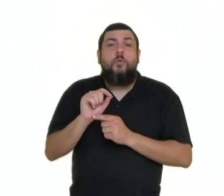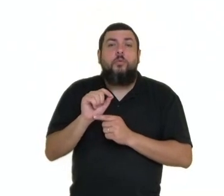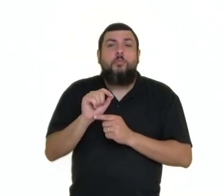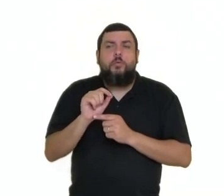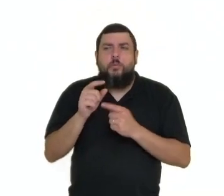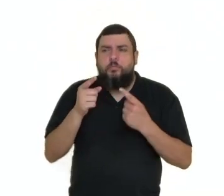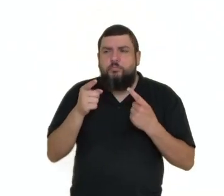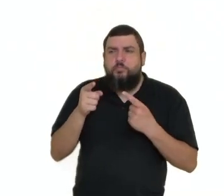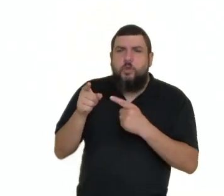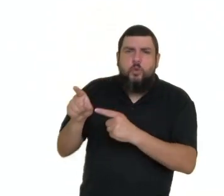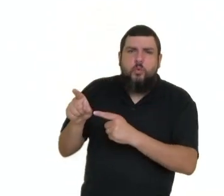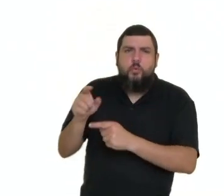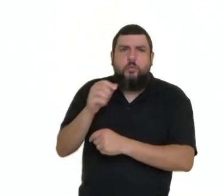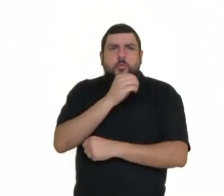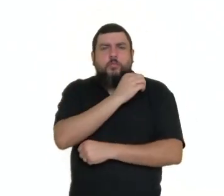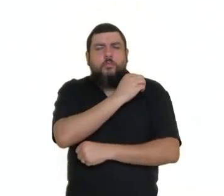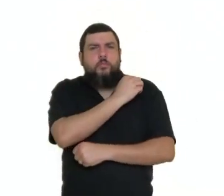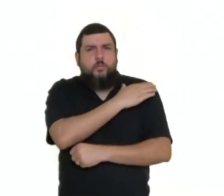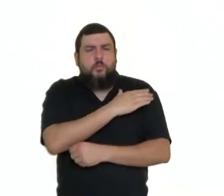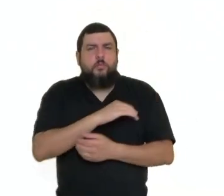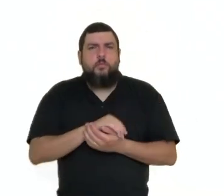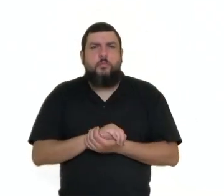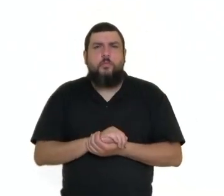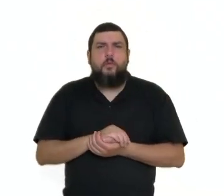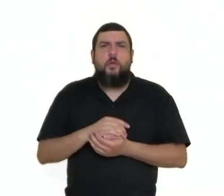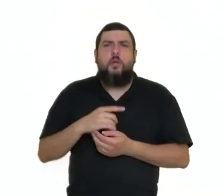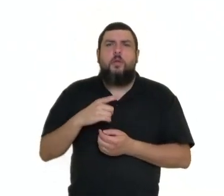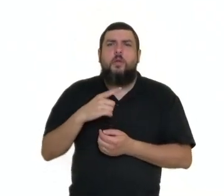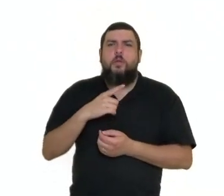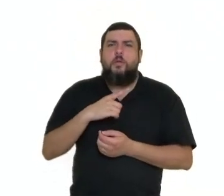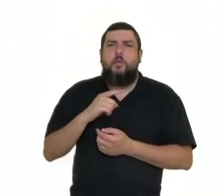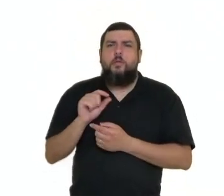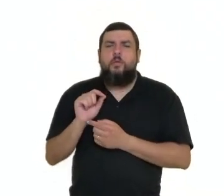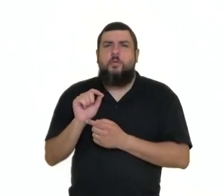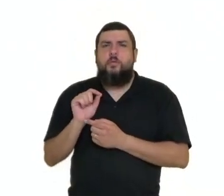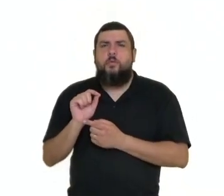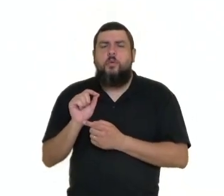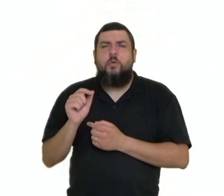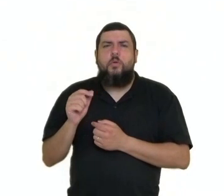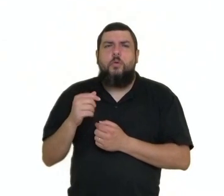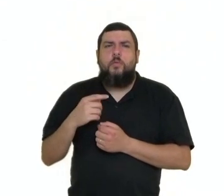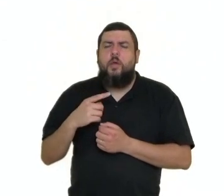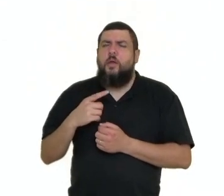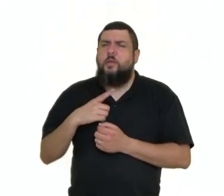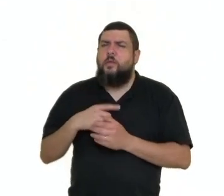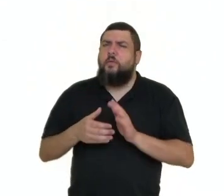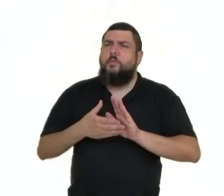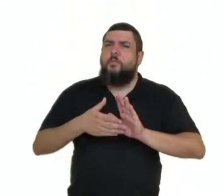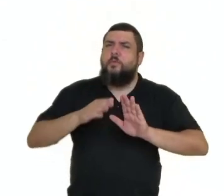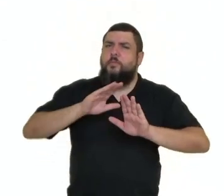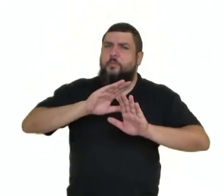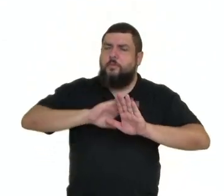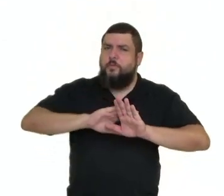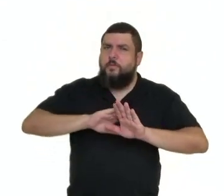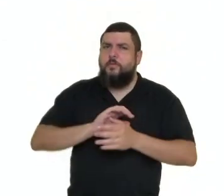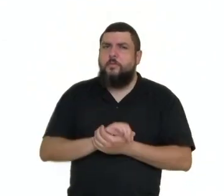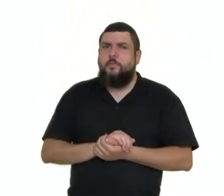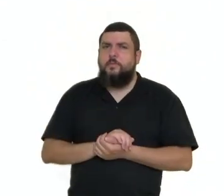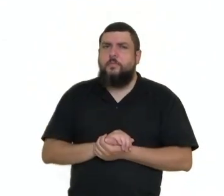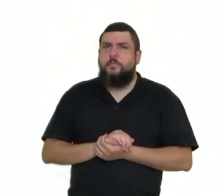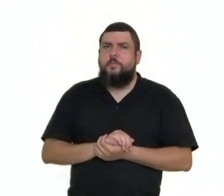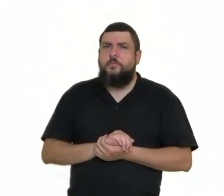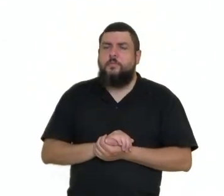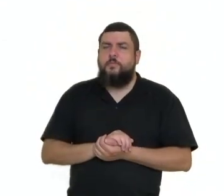contra o preconceito, ele ainda está presente de forma o quê? Subjacente e explícita em muitas das nossas